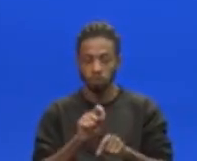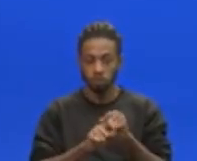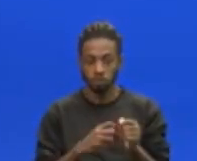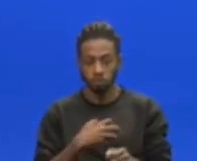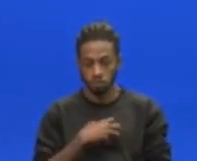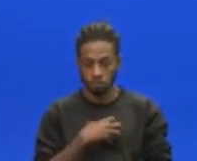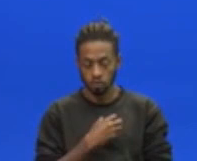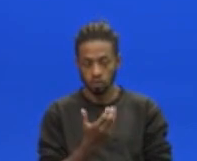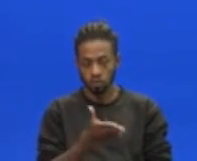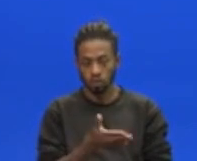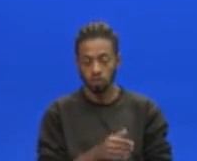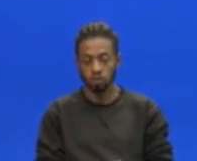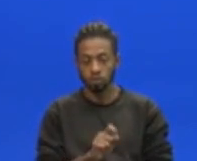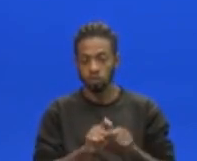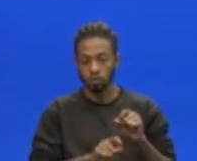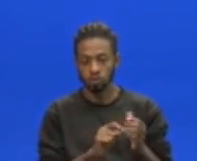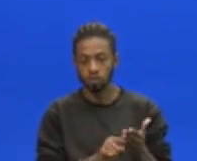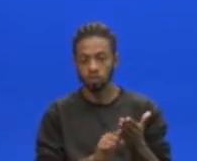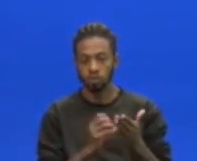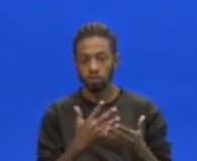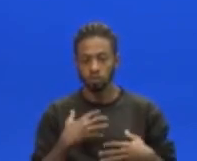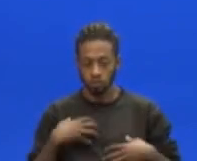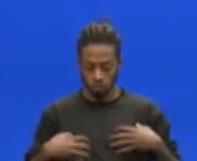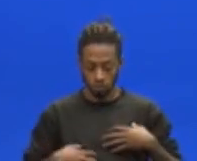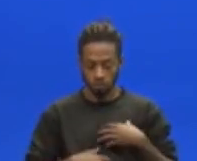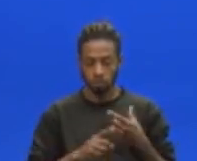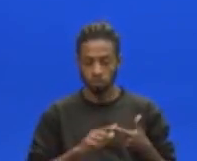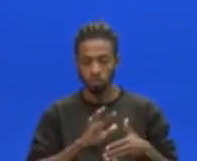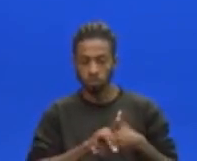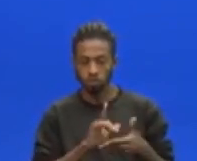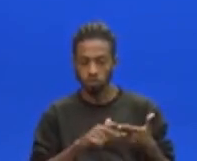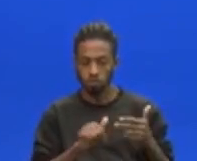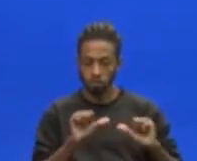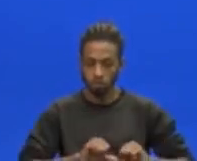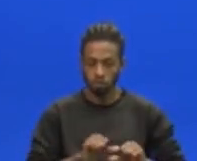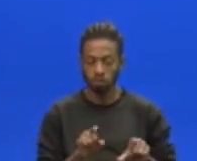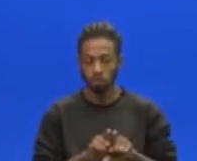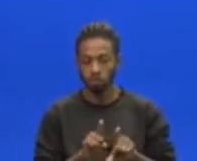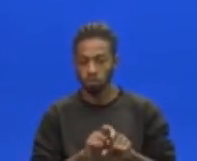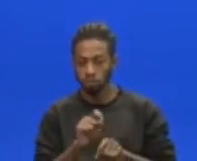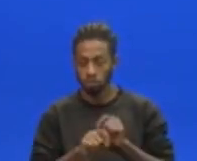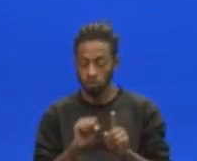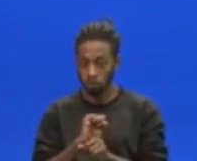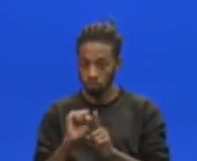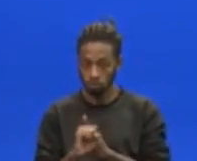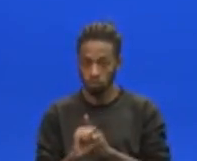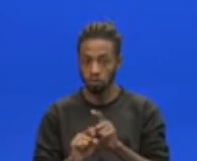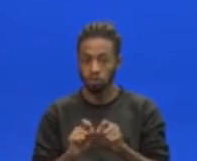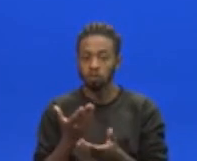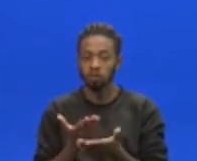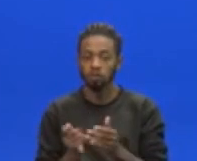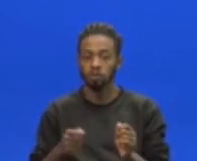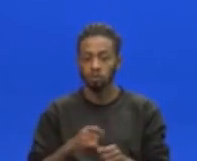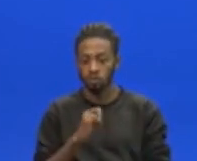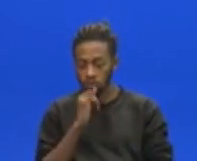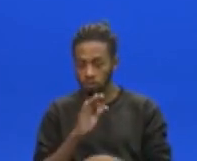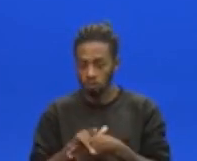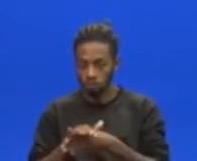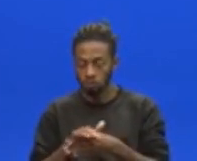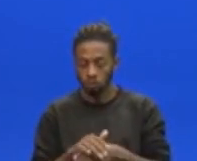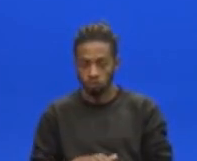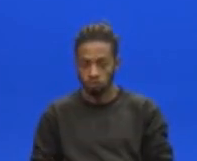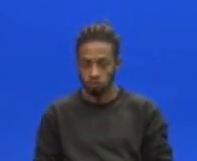aspectos clínicos, dos sinais, dos sintomas, do adoecimento. Epidemiologia social é porque a gente pode estudar a epidemiologia